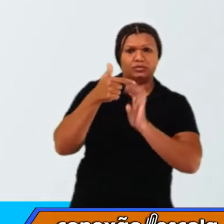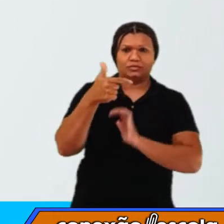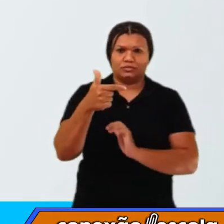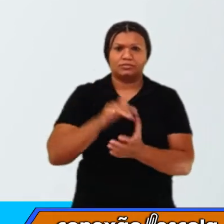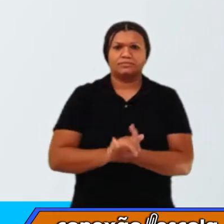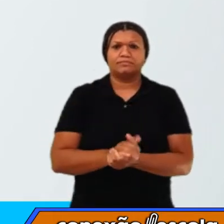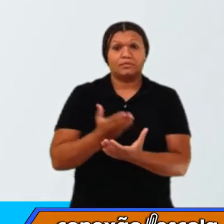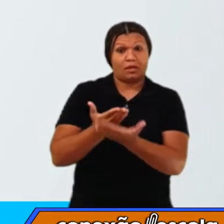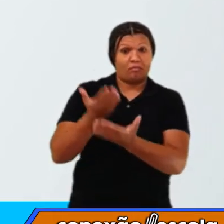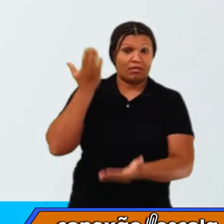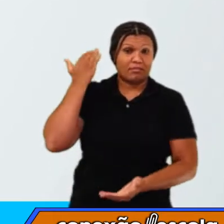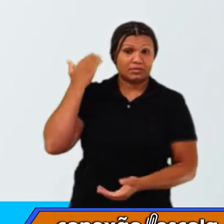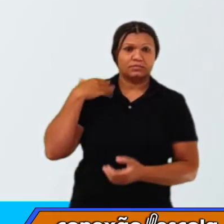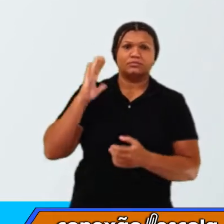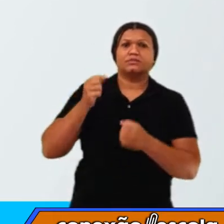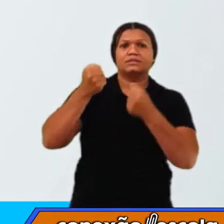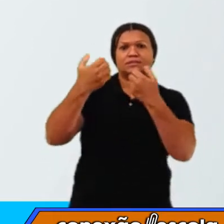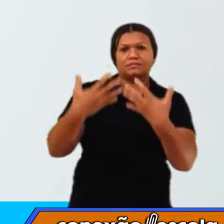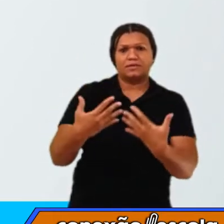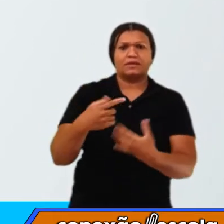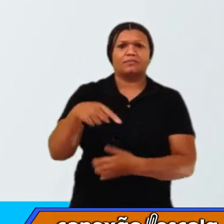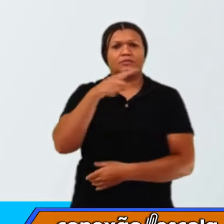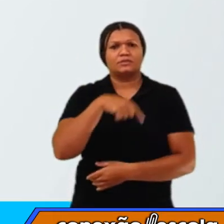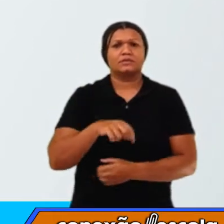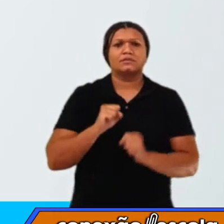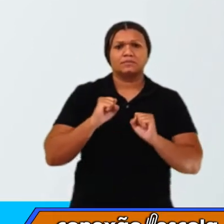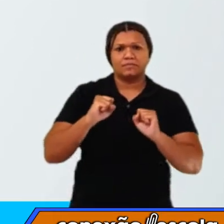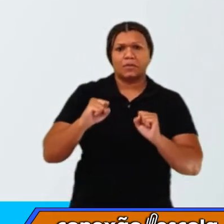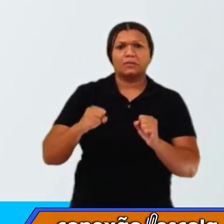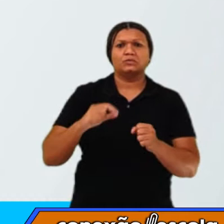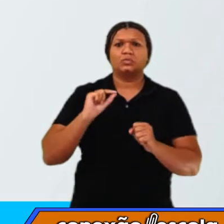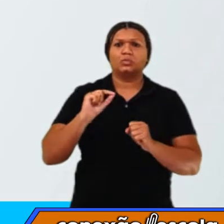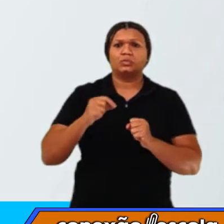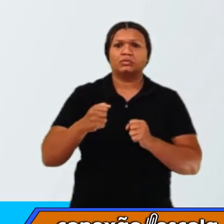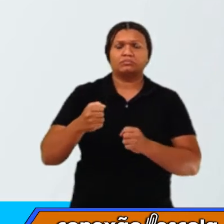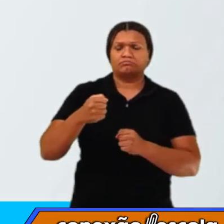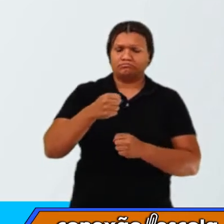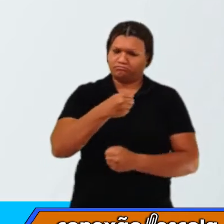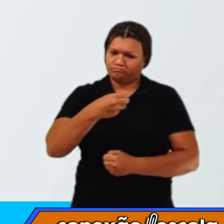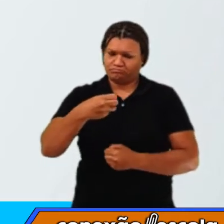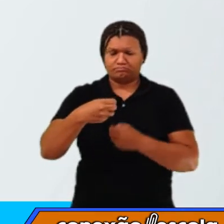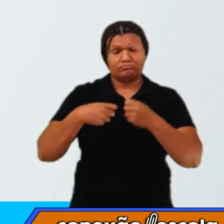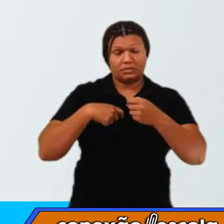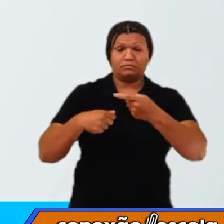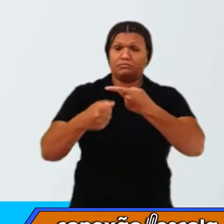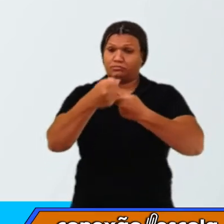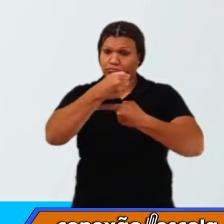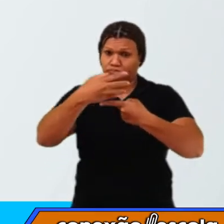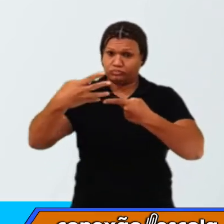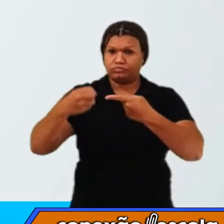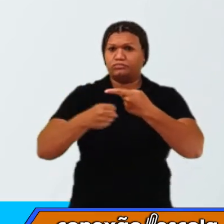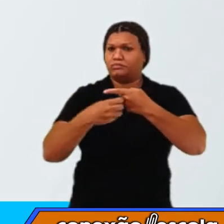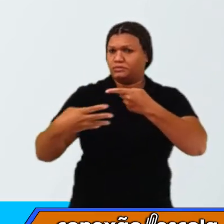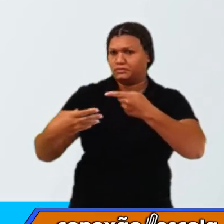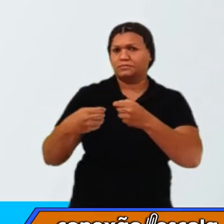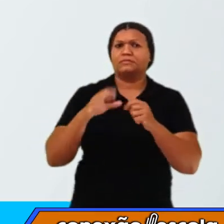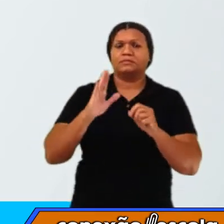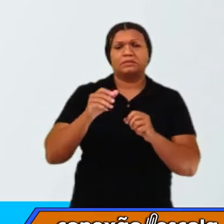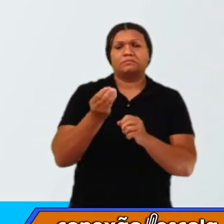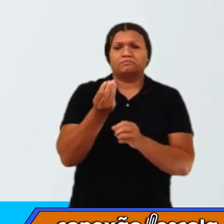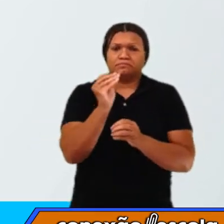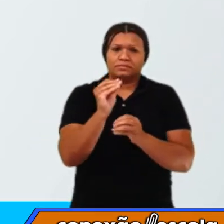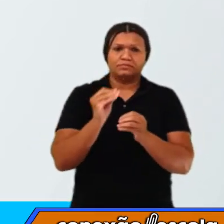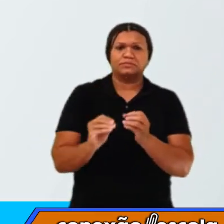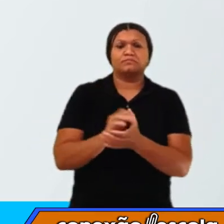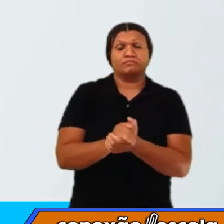escrito tá em forma de fração tão cinco é a mesma coisa que cinco sobre um então eu vou escrever os cinco em forma de